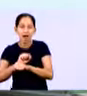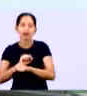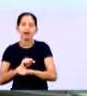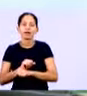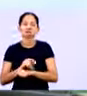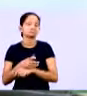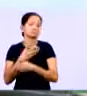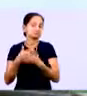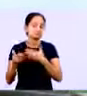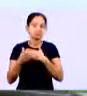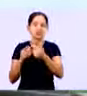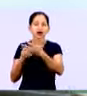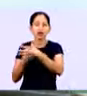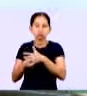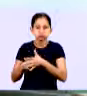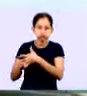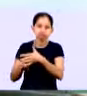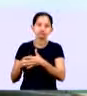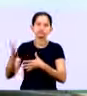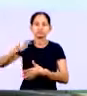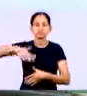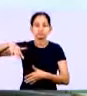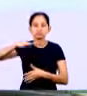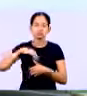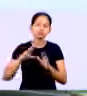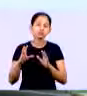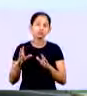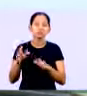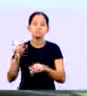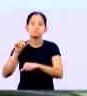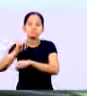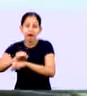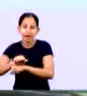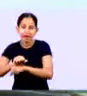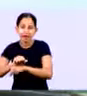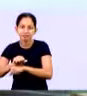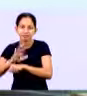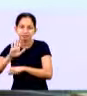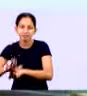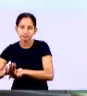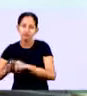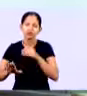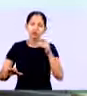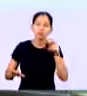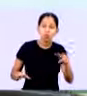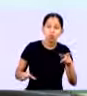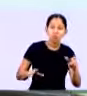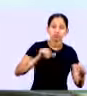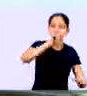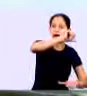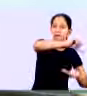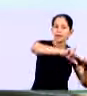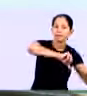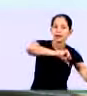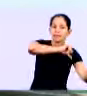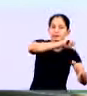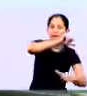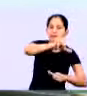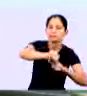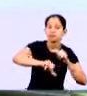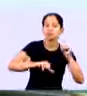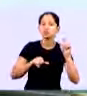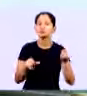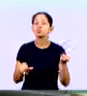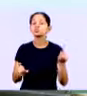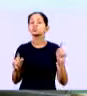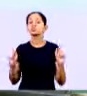Imóveis, máquinas, equipamentos, né? Essa é a parte fixa que fica ali. E o móvel é aquele que está circulando dentro da organização. O